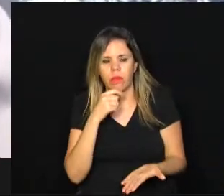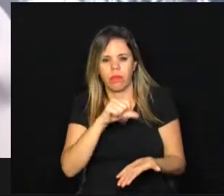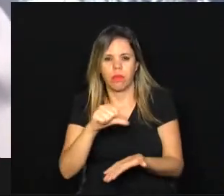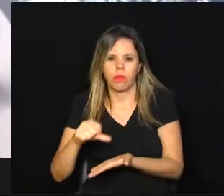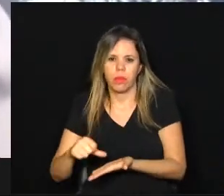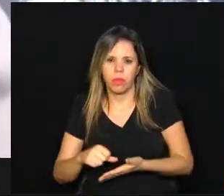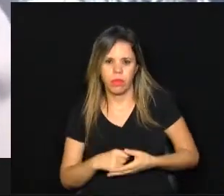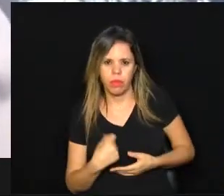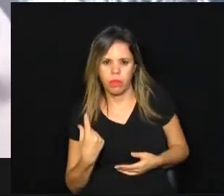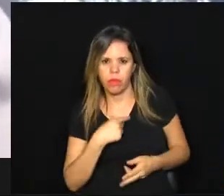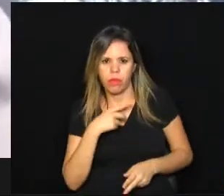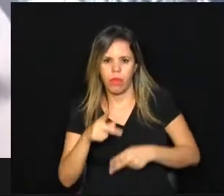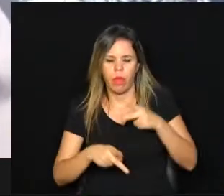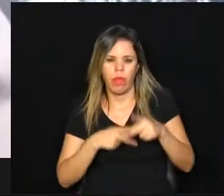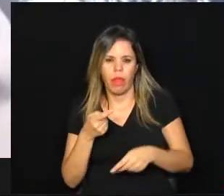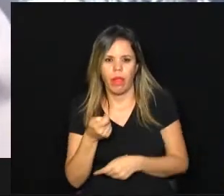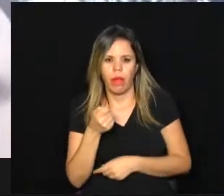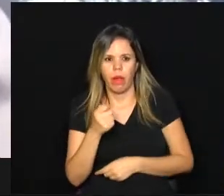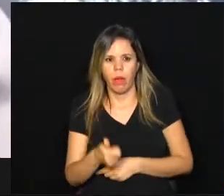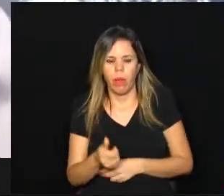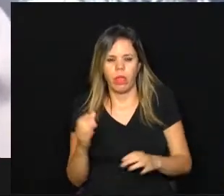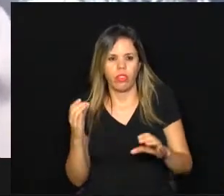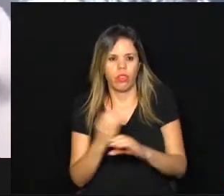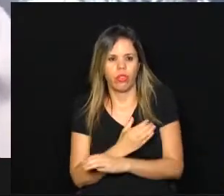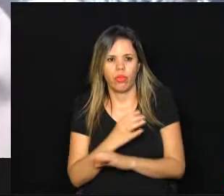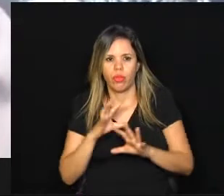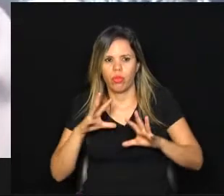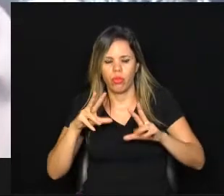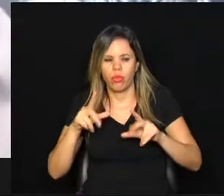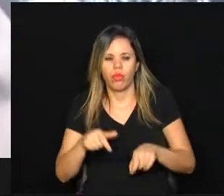a nossa população é quase 100% urbana, né,